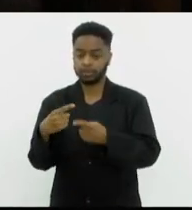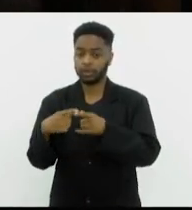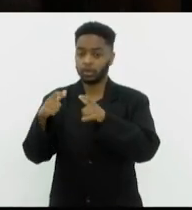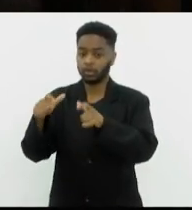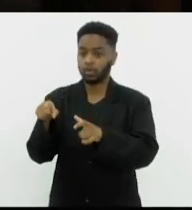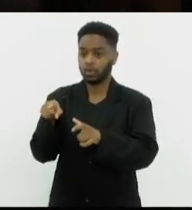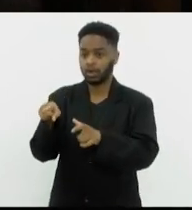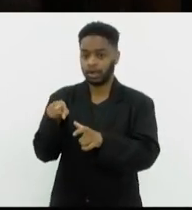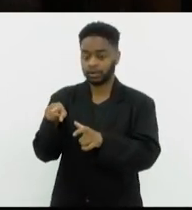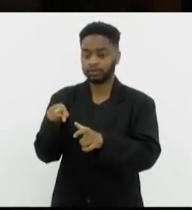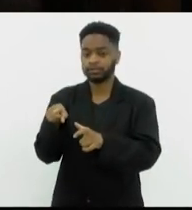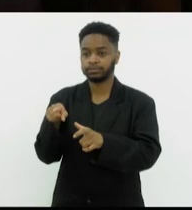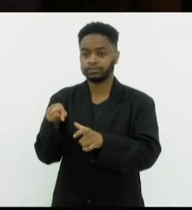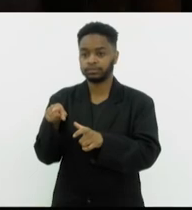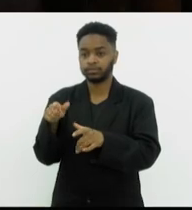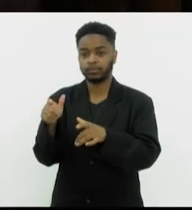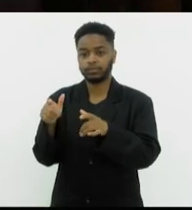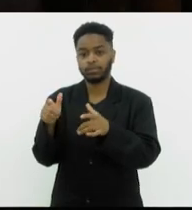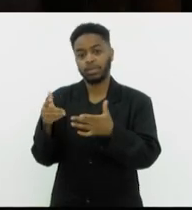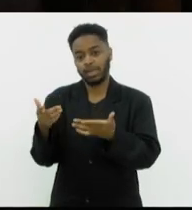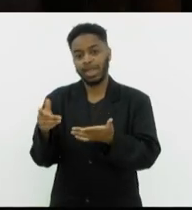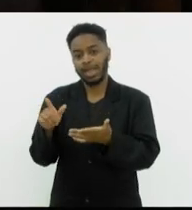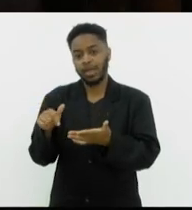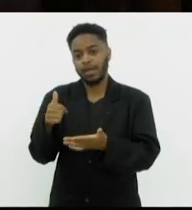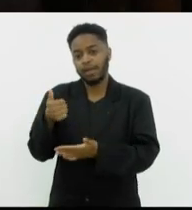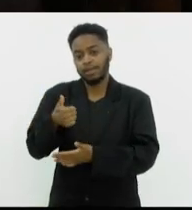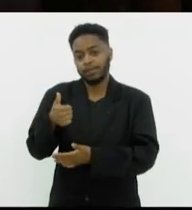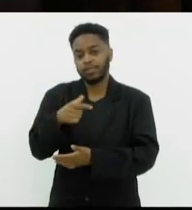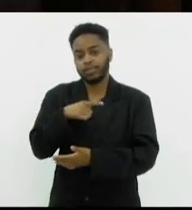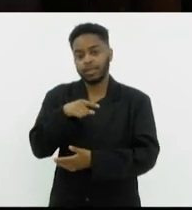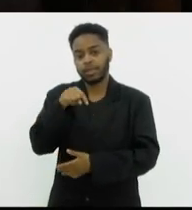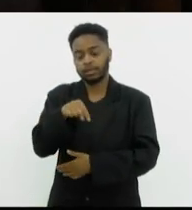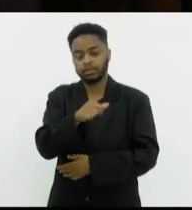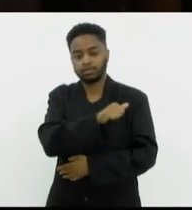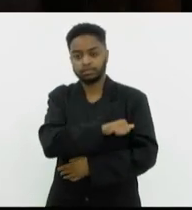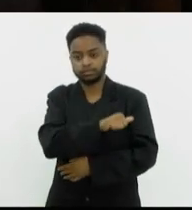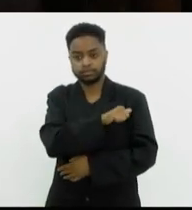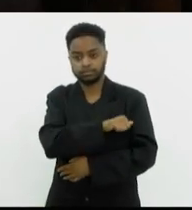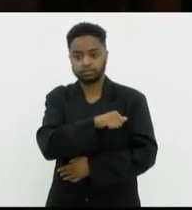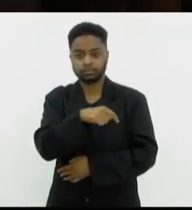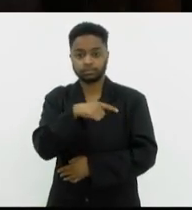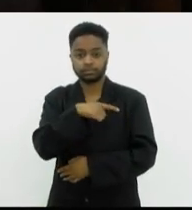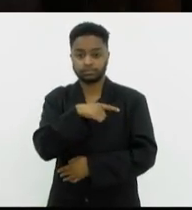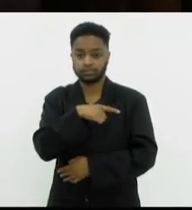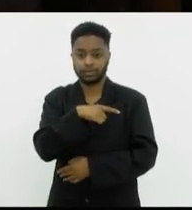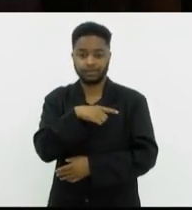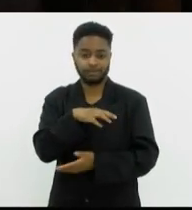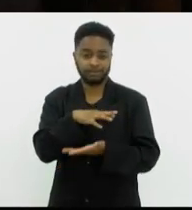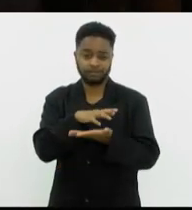São José da Boa Morte, que é um dos primeiros que teve aqui no estado do Rio de Janeiro, que tem